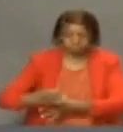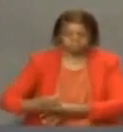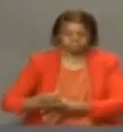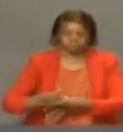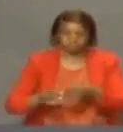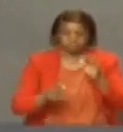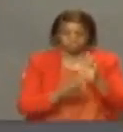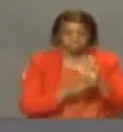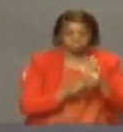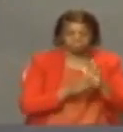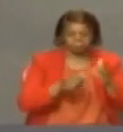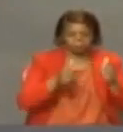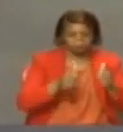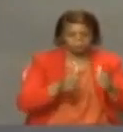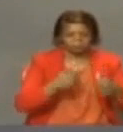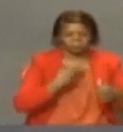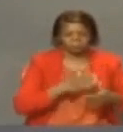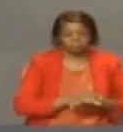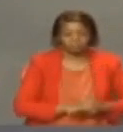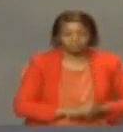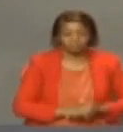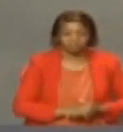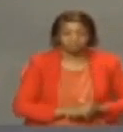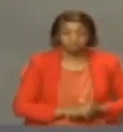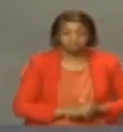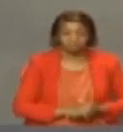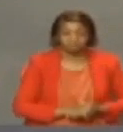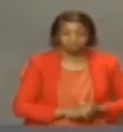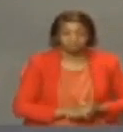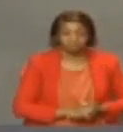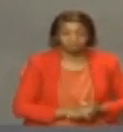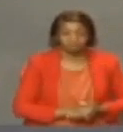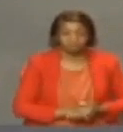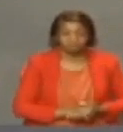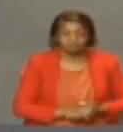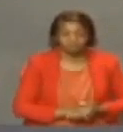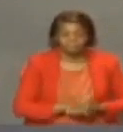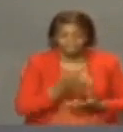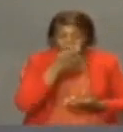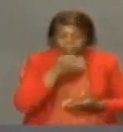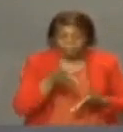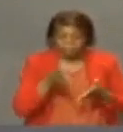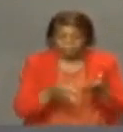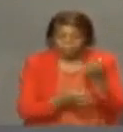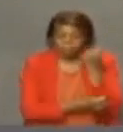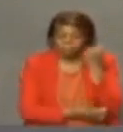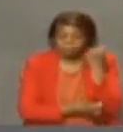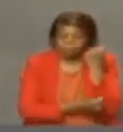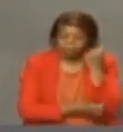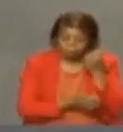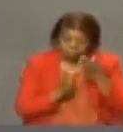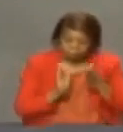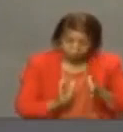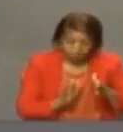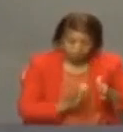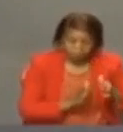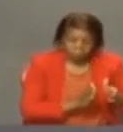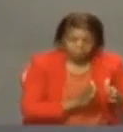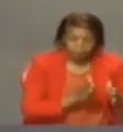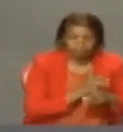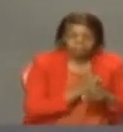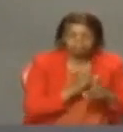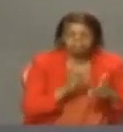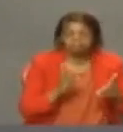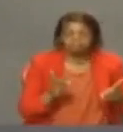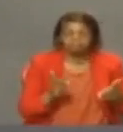a que vigoram é um país prepara-se para comemorar o 45º